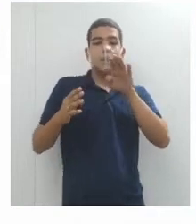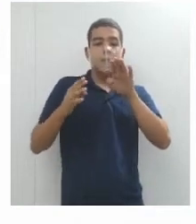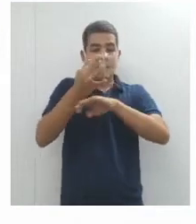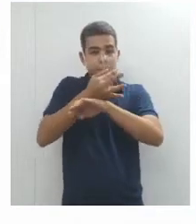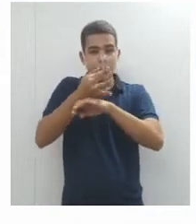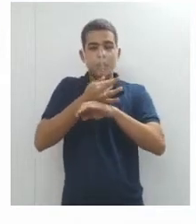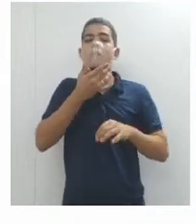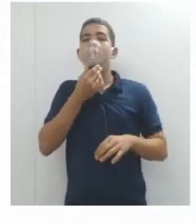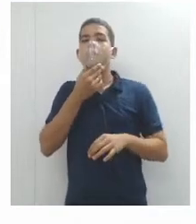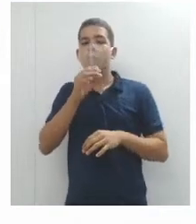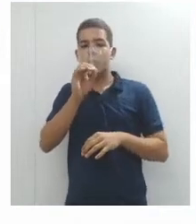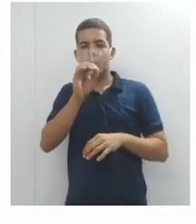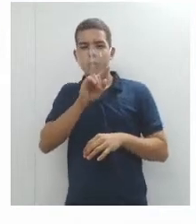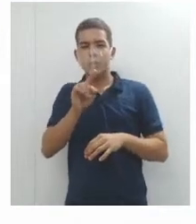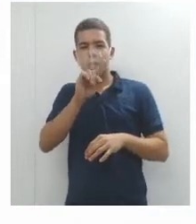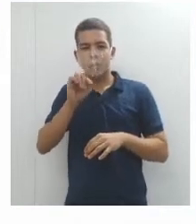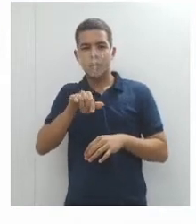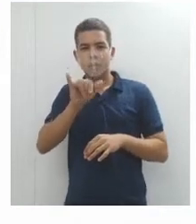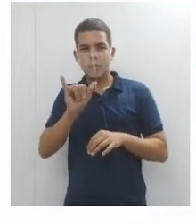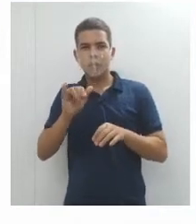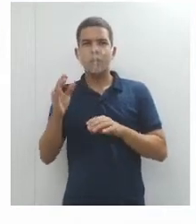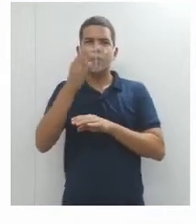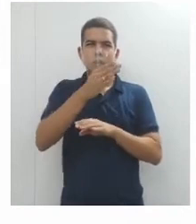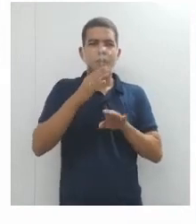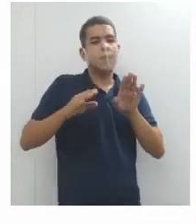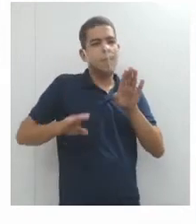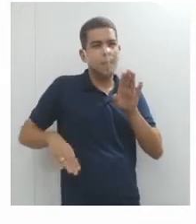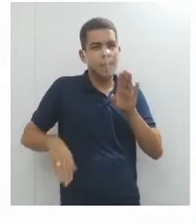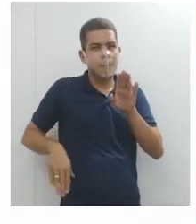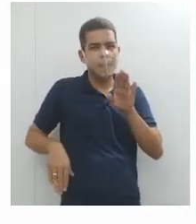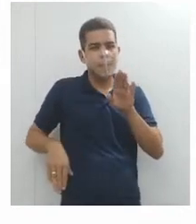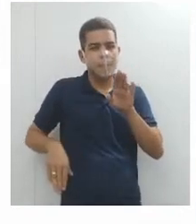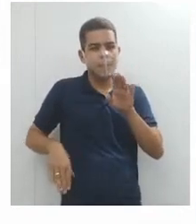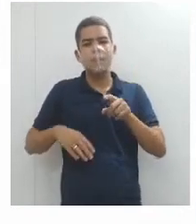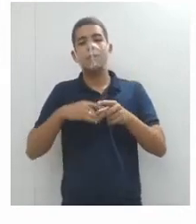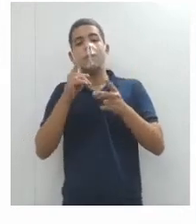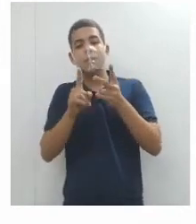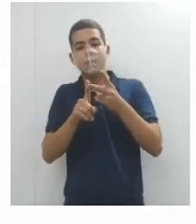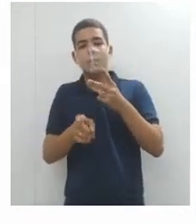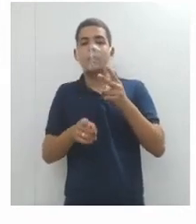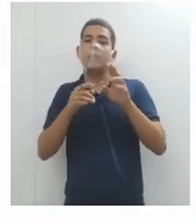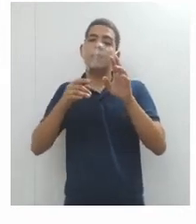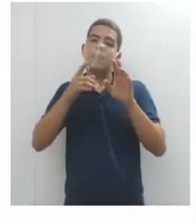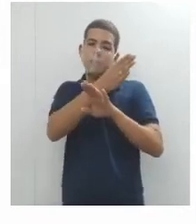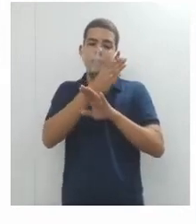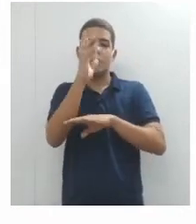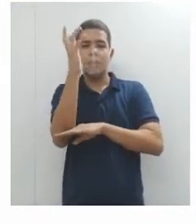praia e no campo, mas agora já está no seu quarto são e